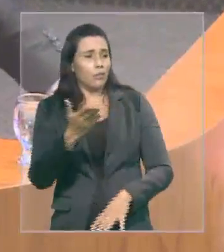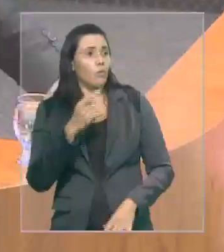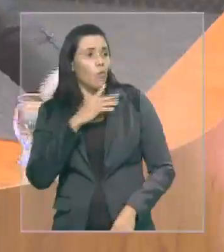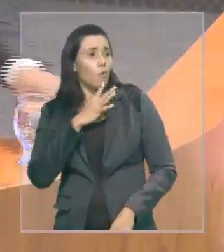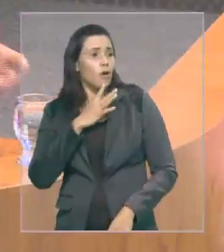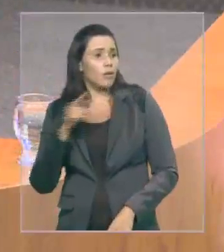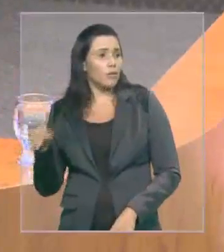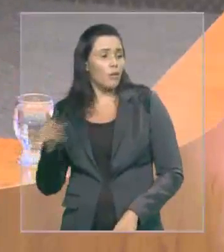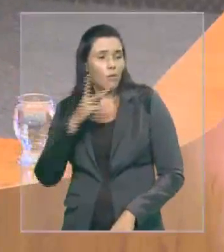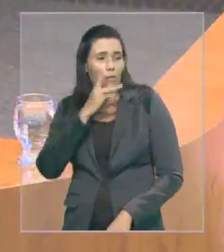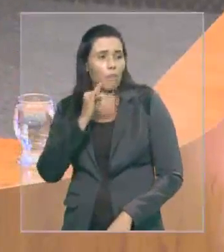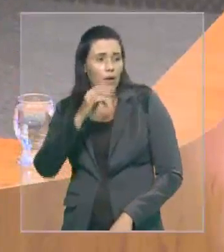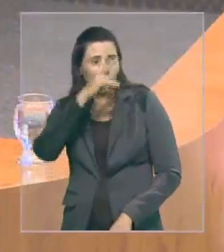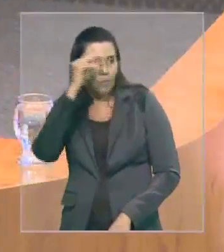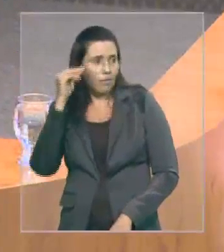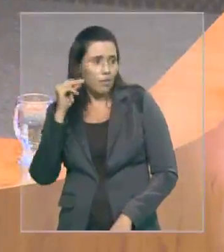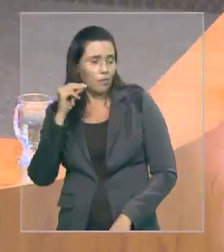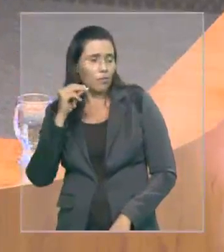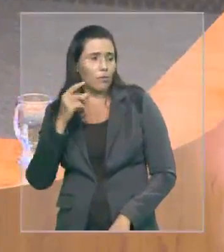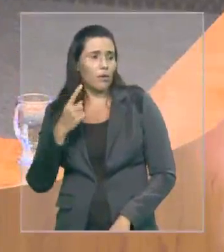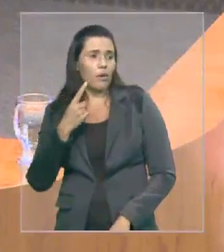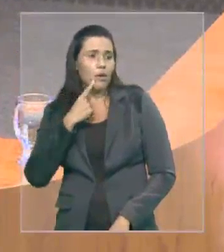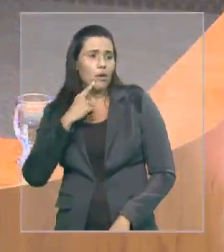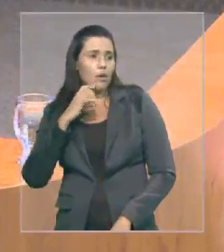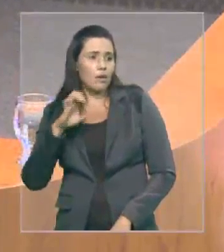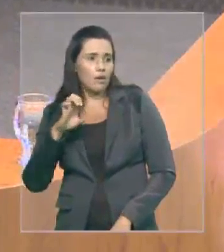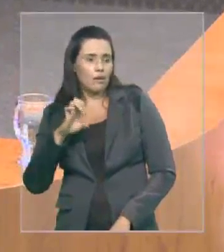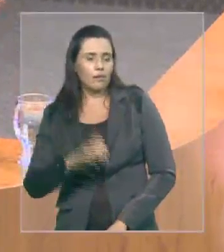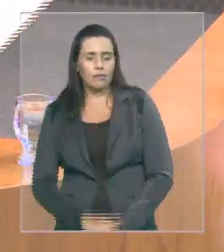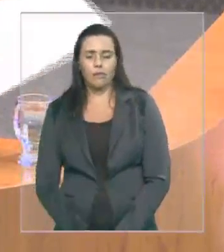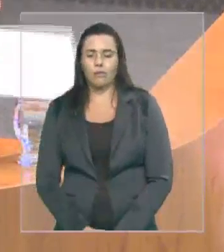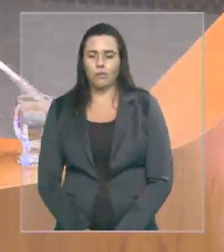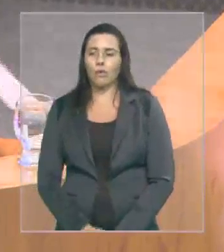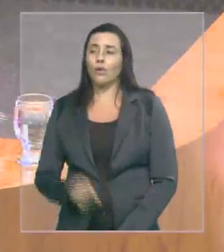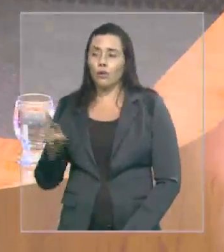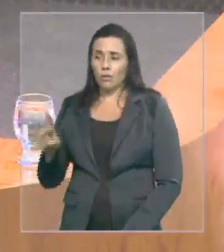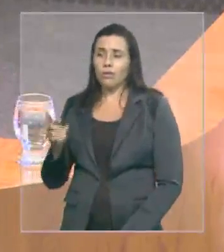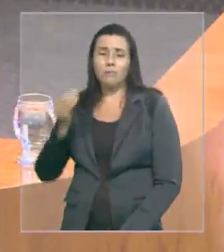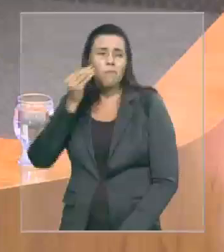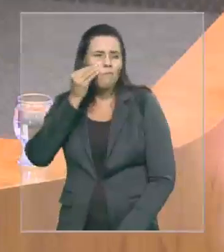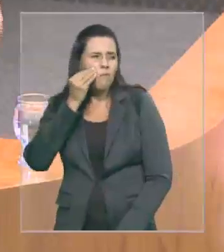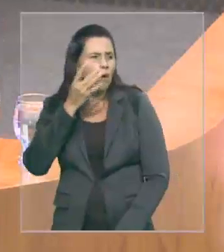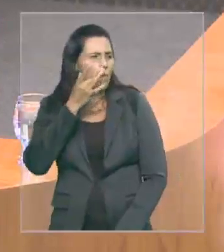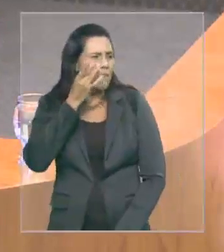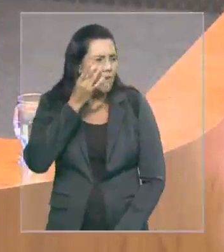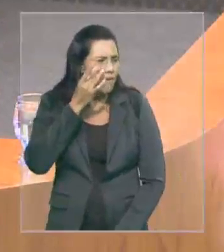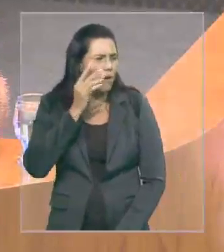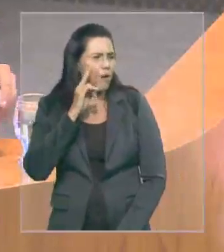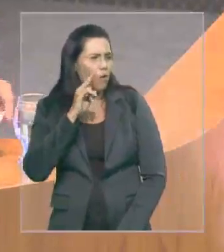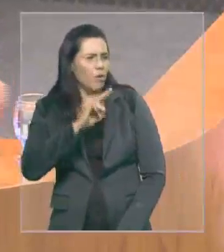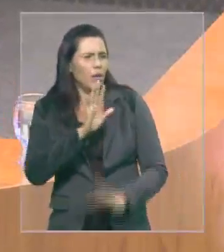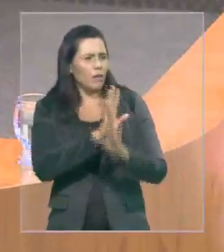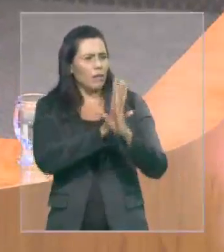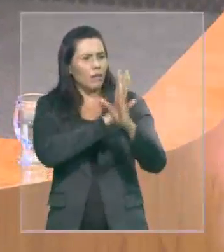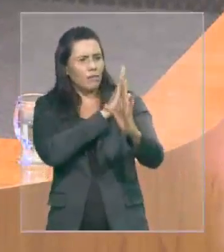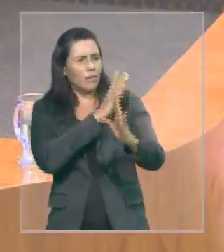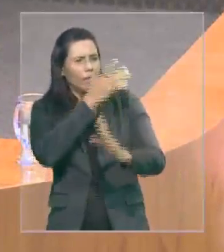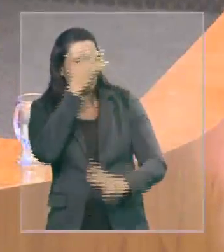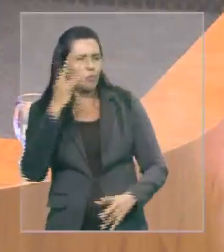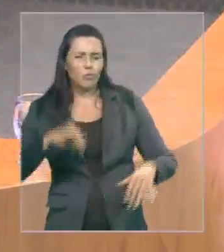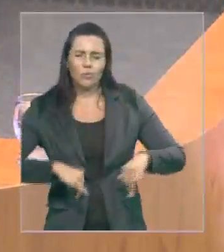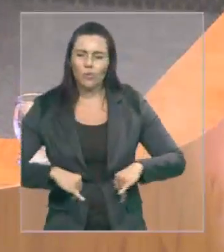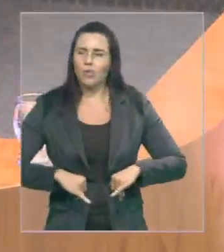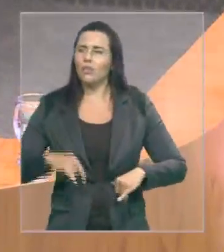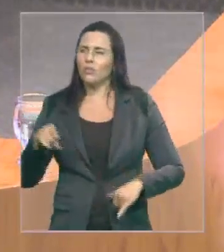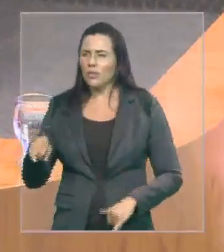E o senhor pode se ater e pode, inclusive, fazer os questionamentos que Vossa Excelência achar